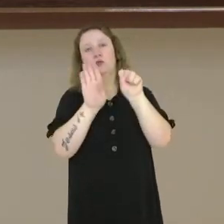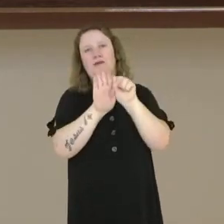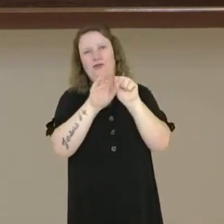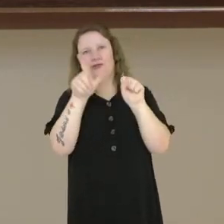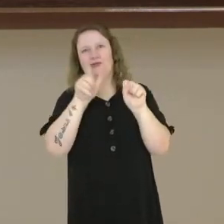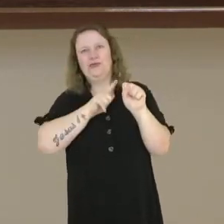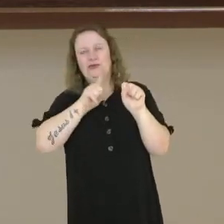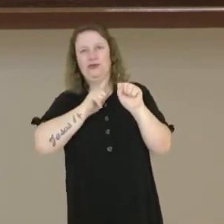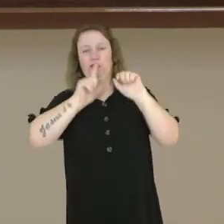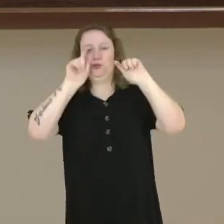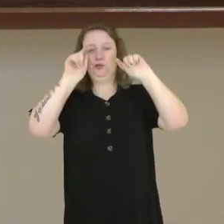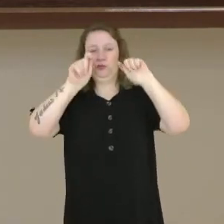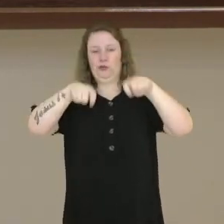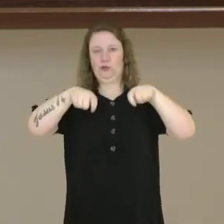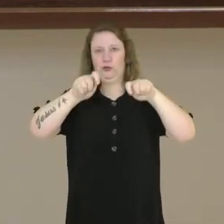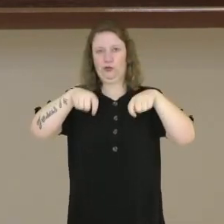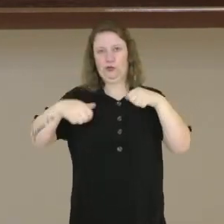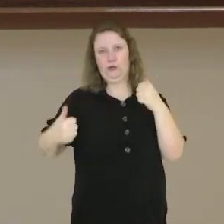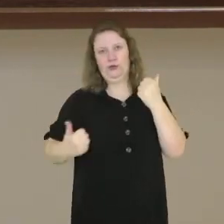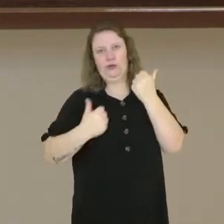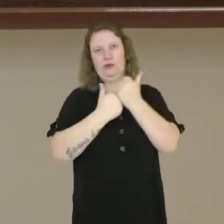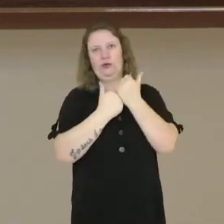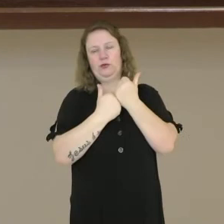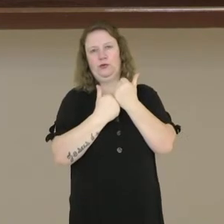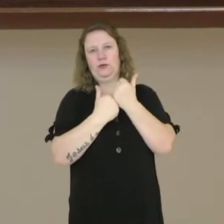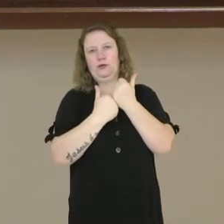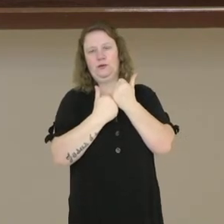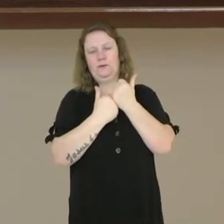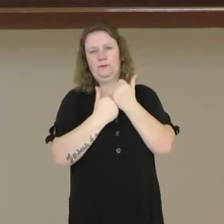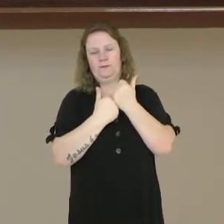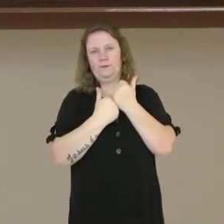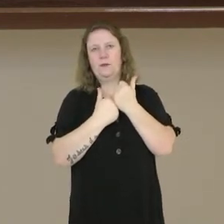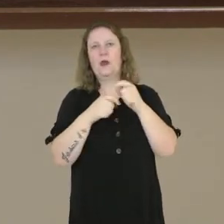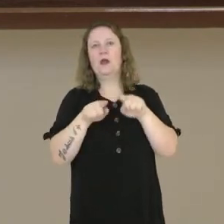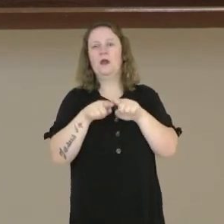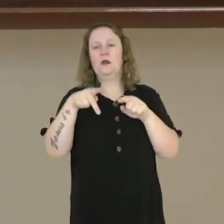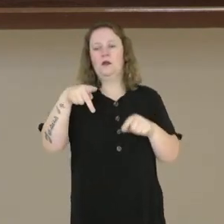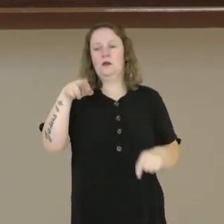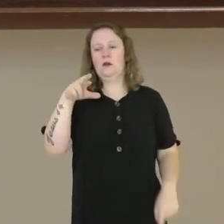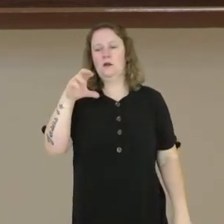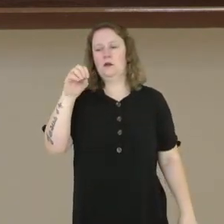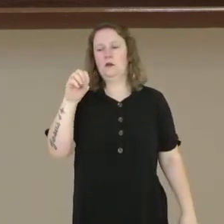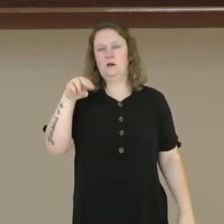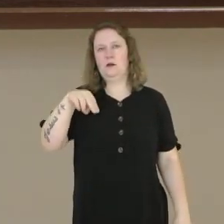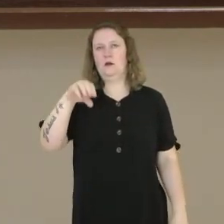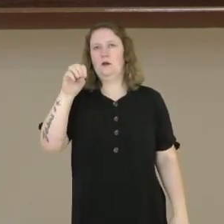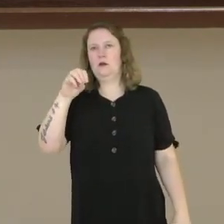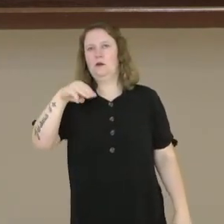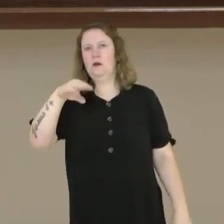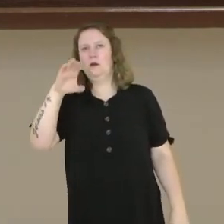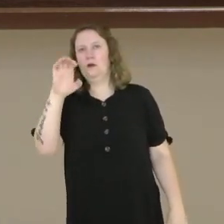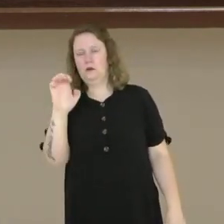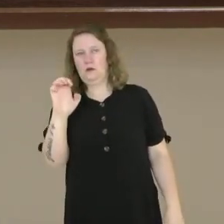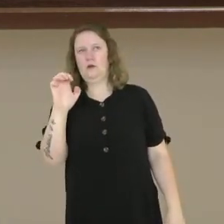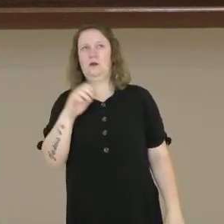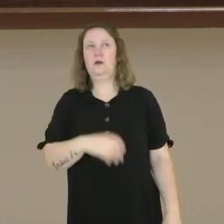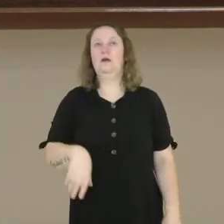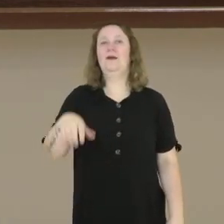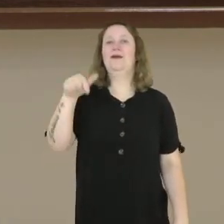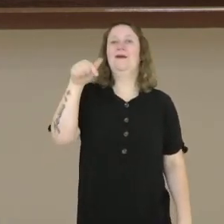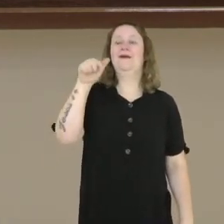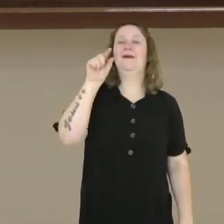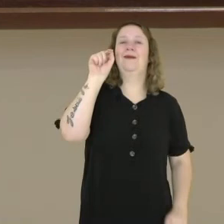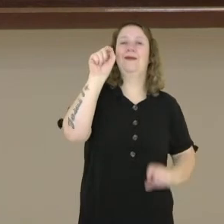eu posso substituir por um pronome. Vocês vão reparar aqui que todo esse bloco, que os